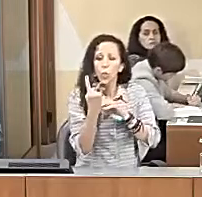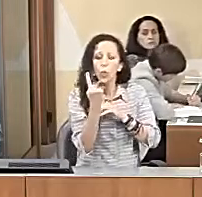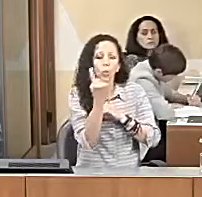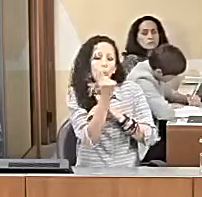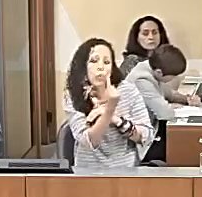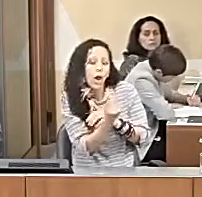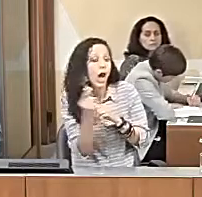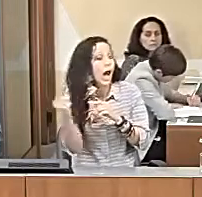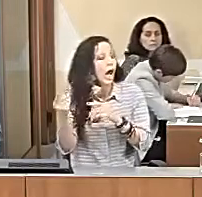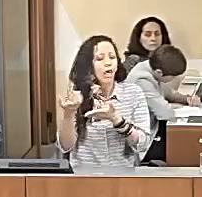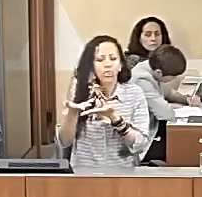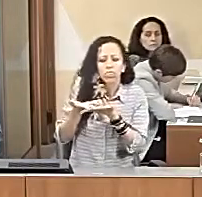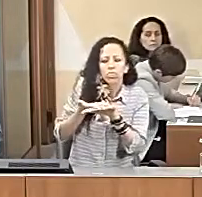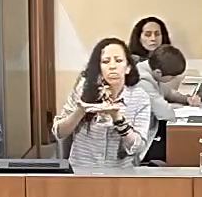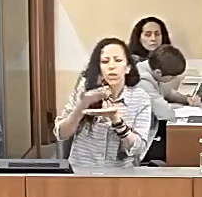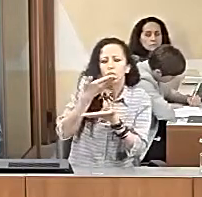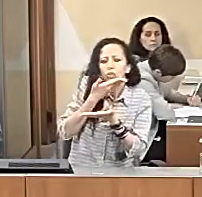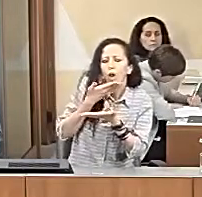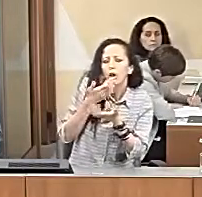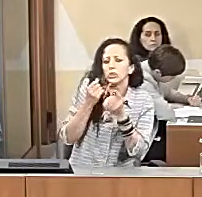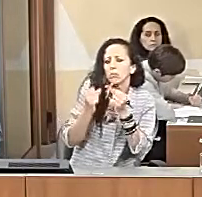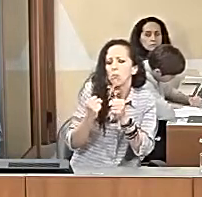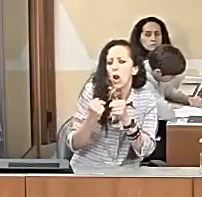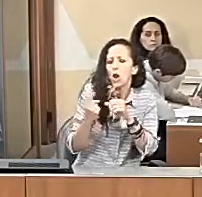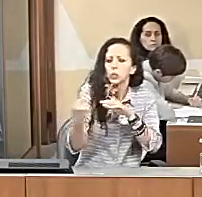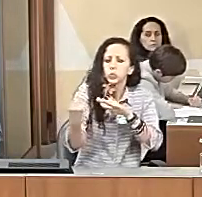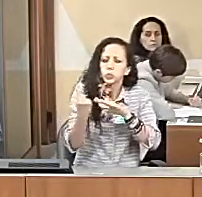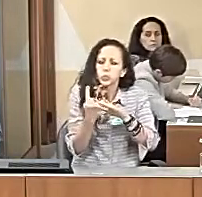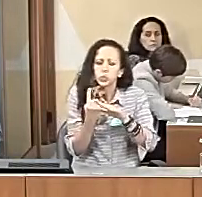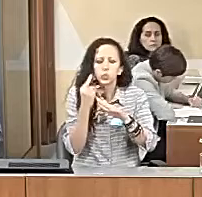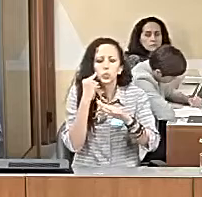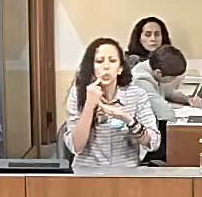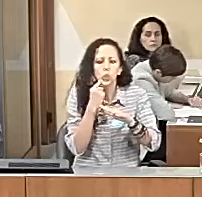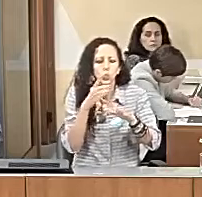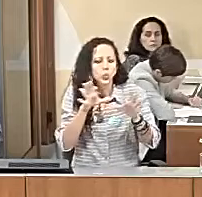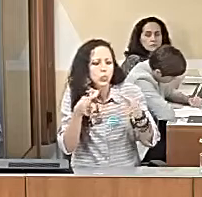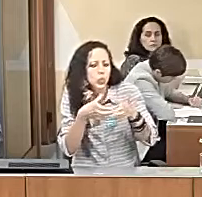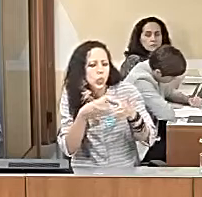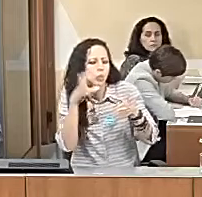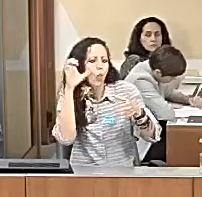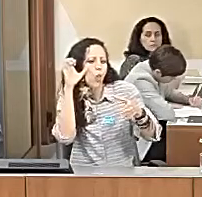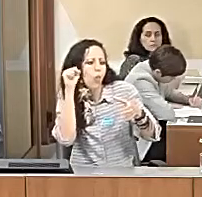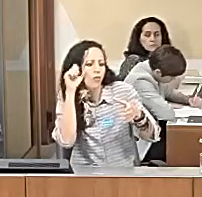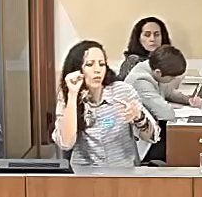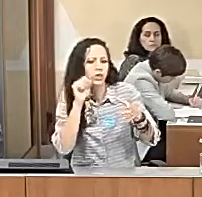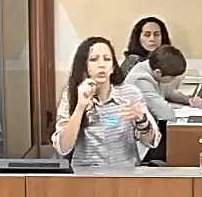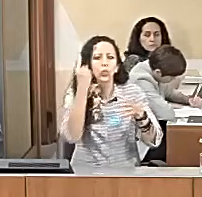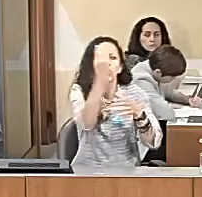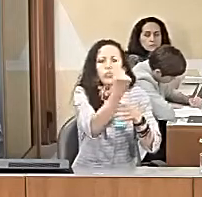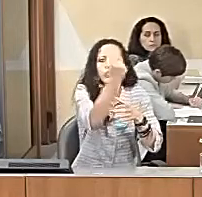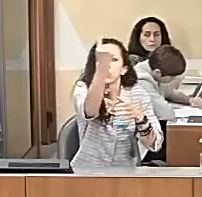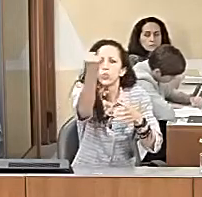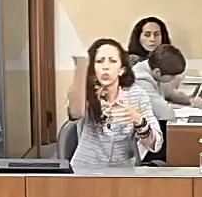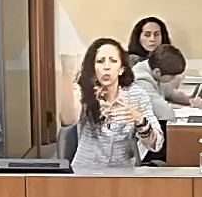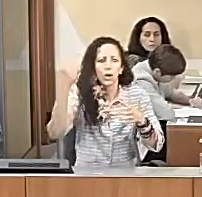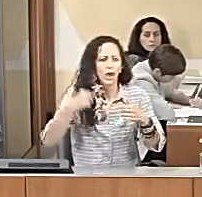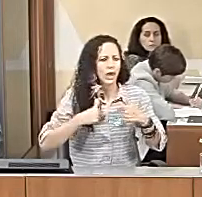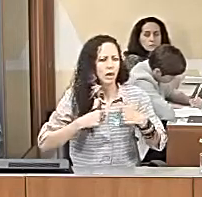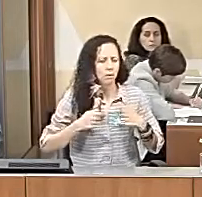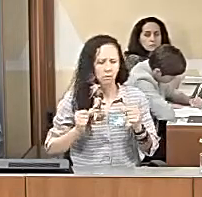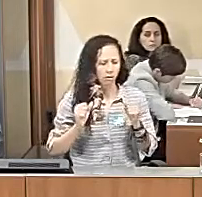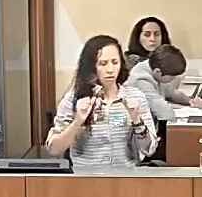E nós percebemos a ideia de que a política nacional, na perspectiva da educação